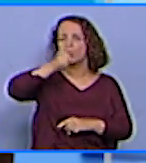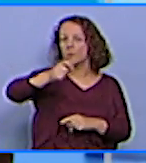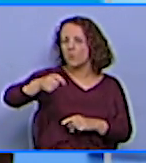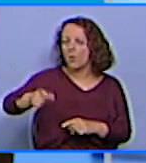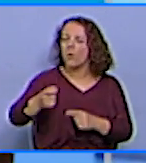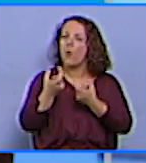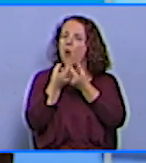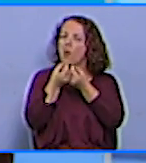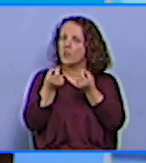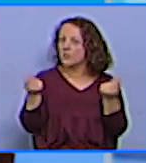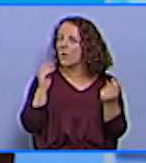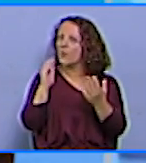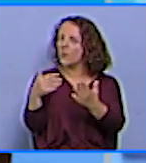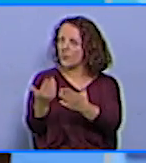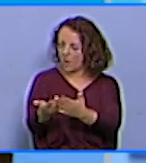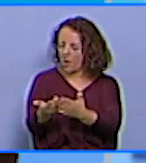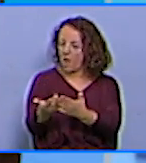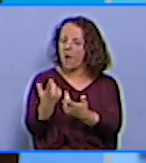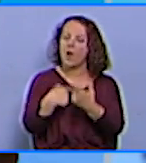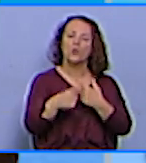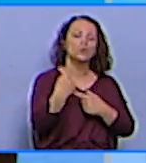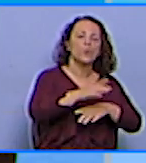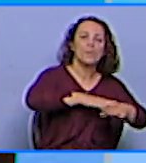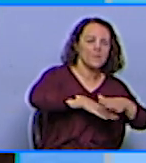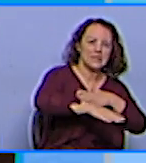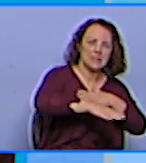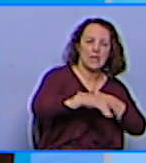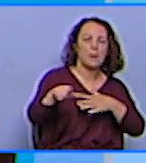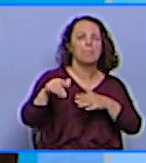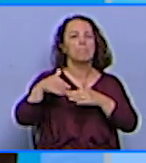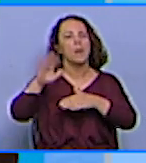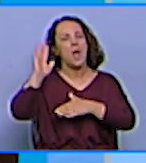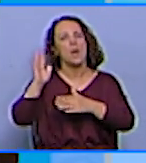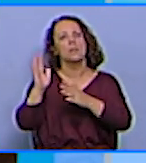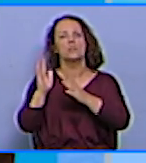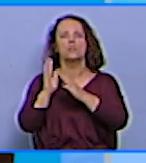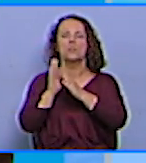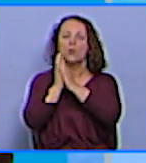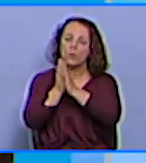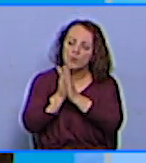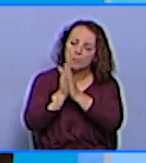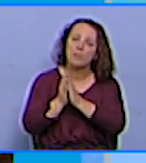oração, se calhar não tanto para fazer, mas para contemplar, para rezar.